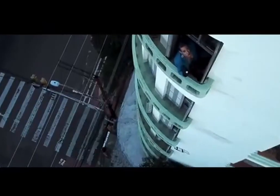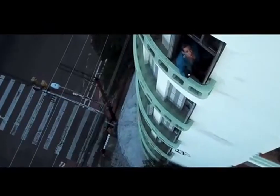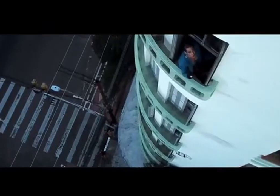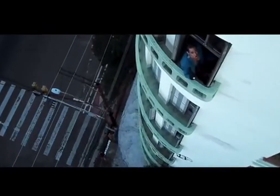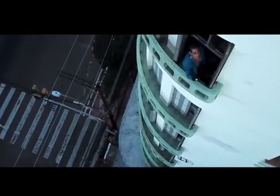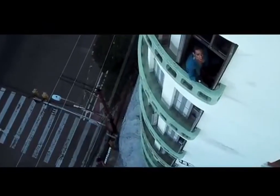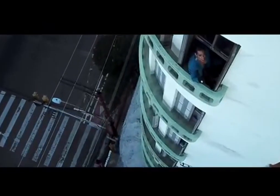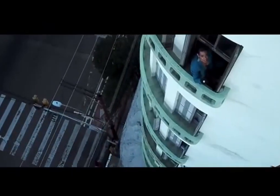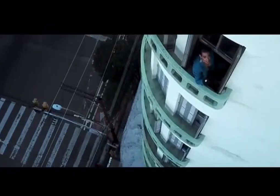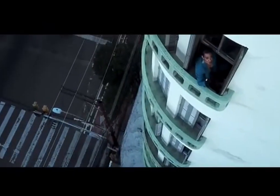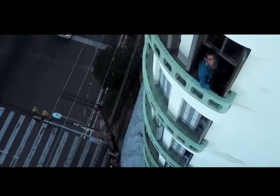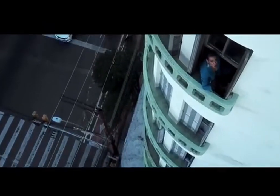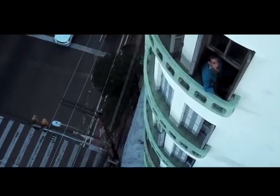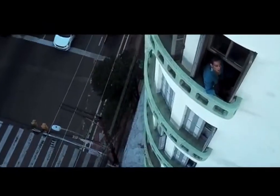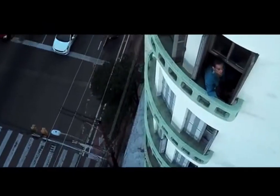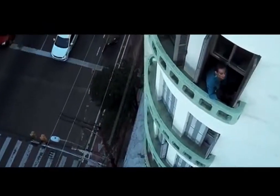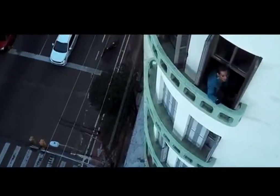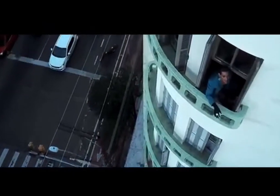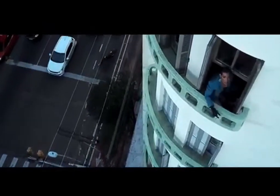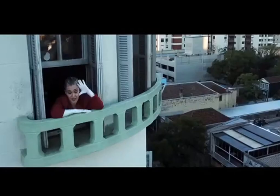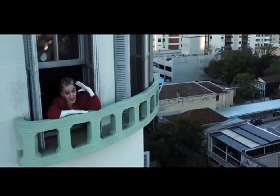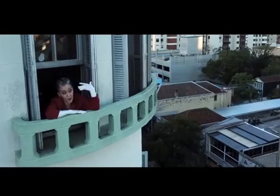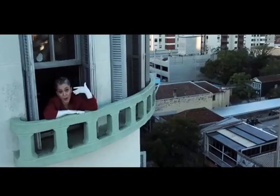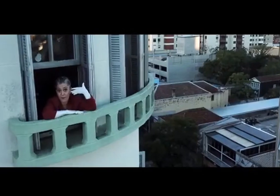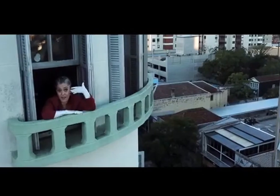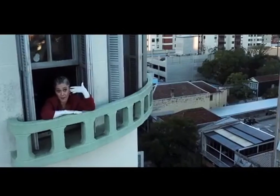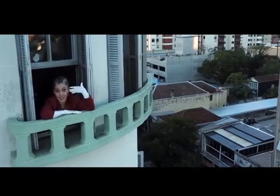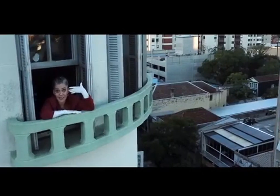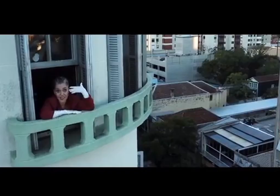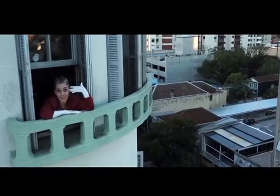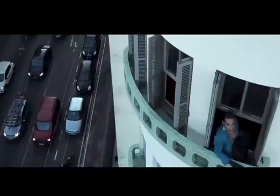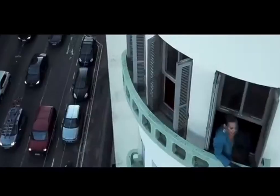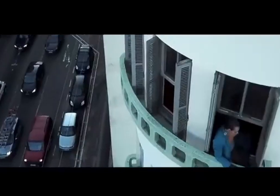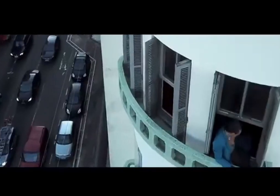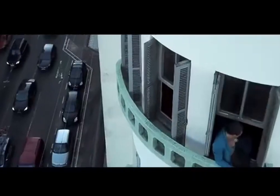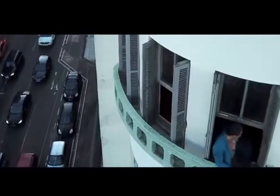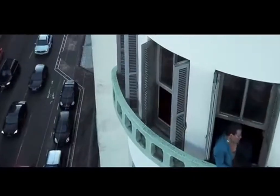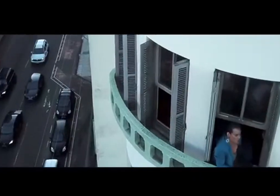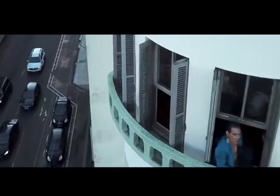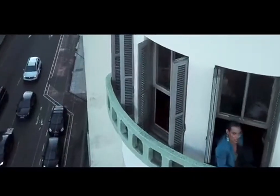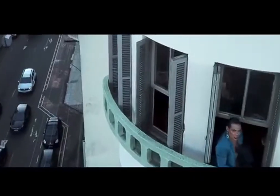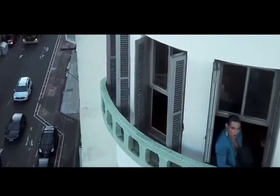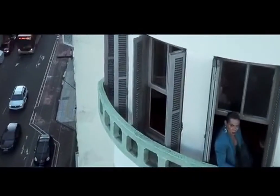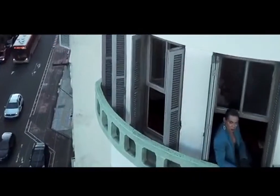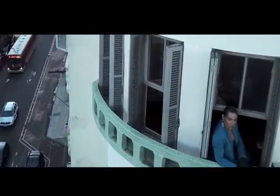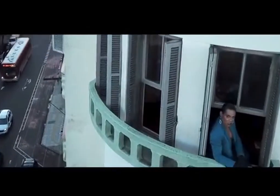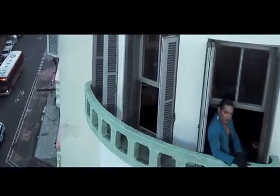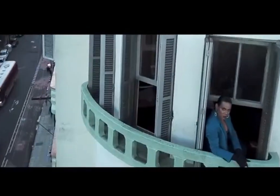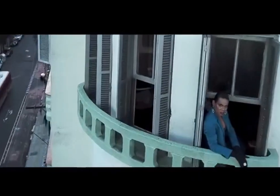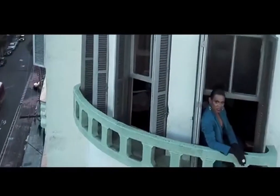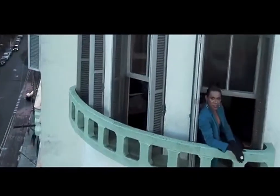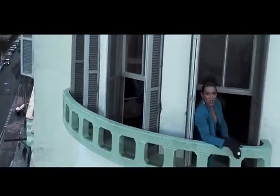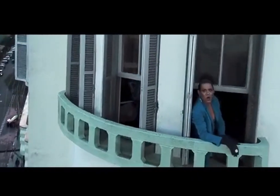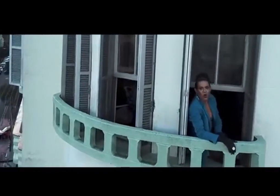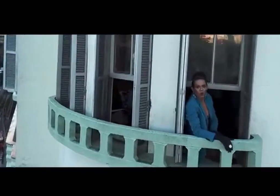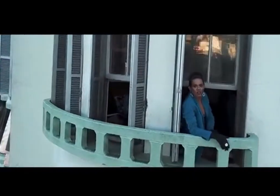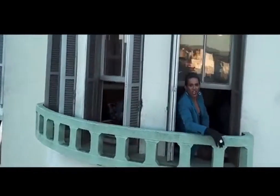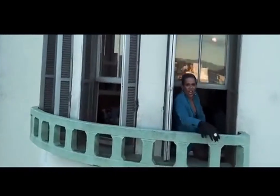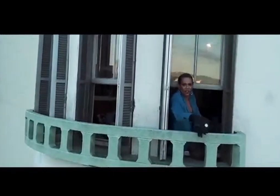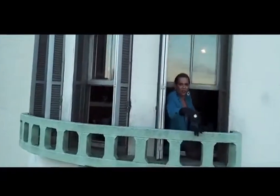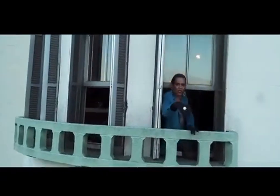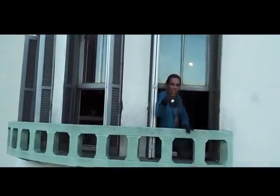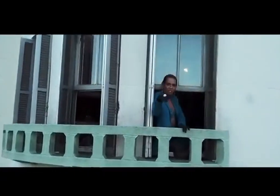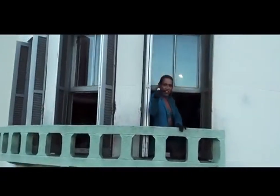olhar bizonho de quem se incomoda com a minha presença, prefiro achar que é só humano,